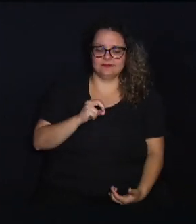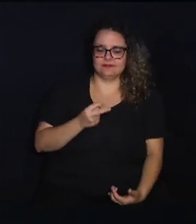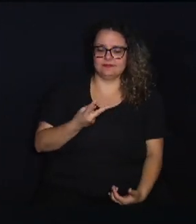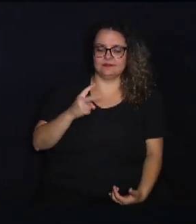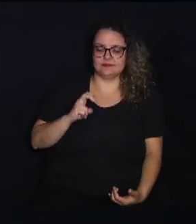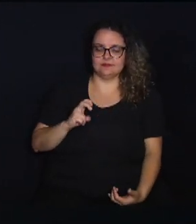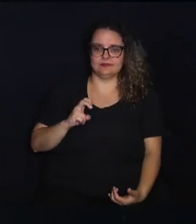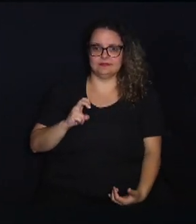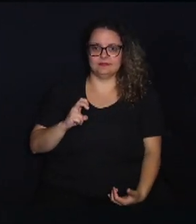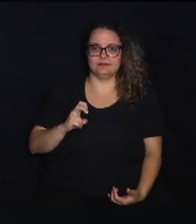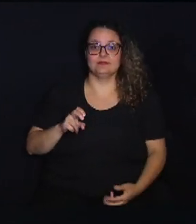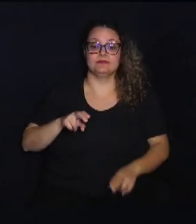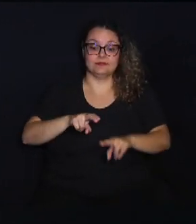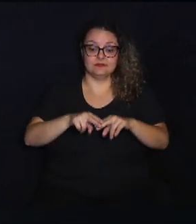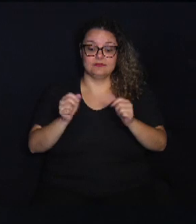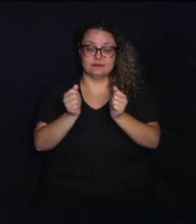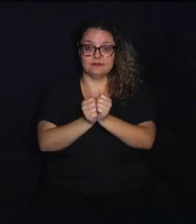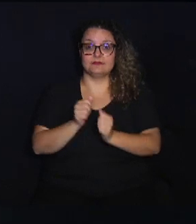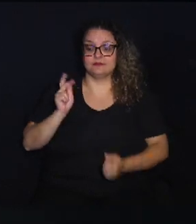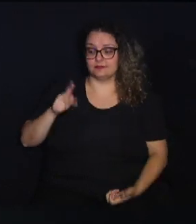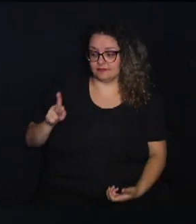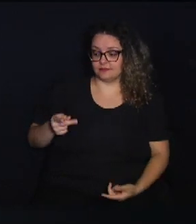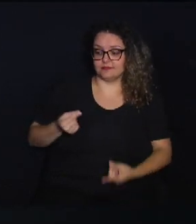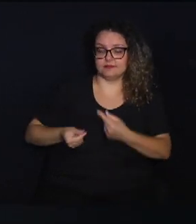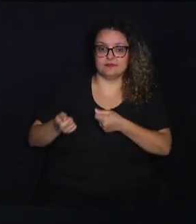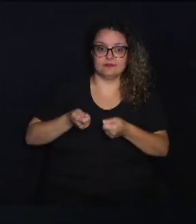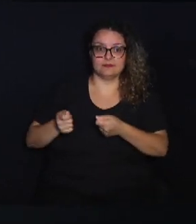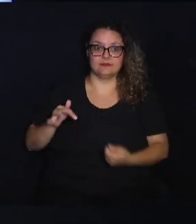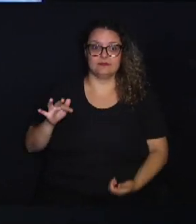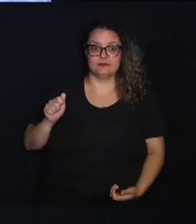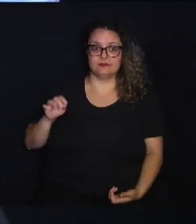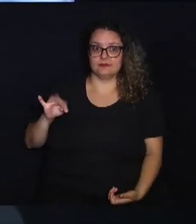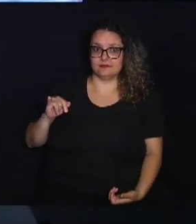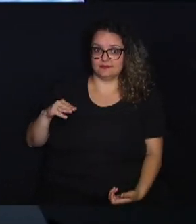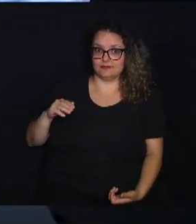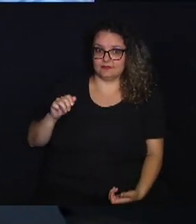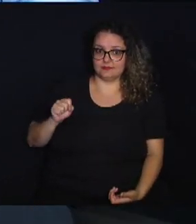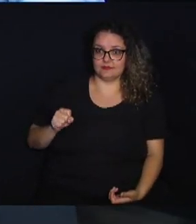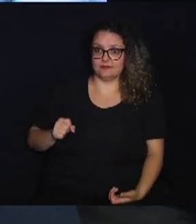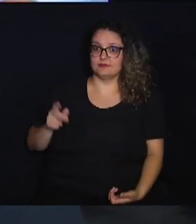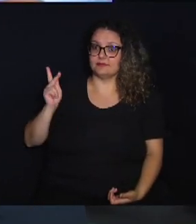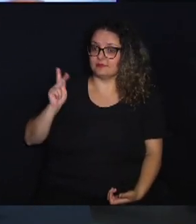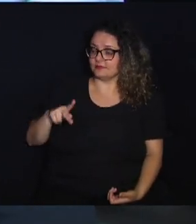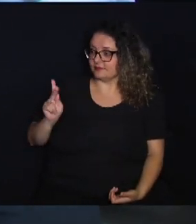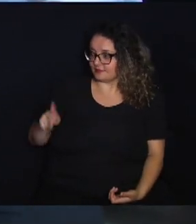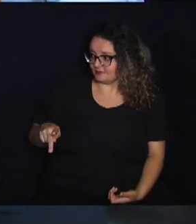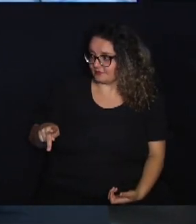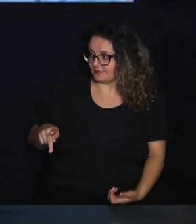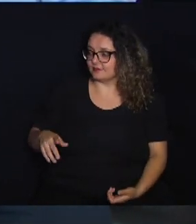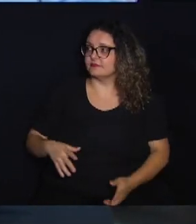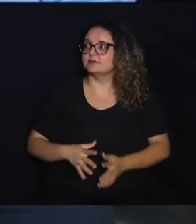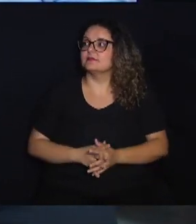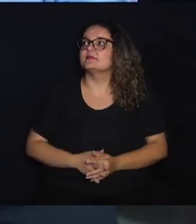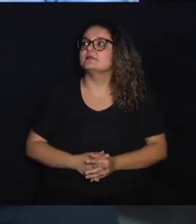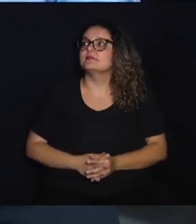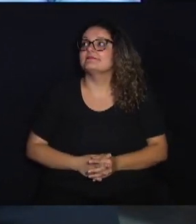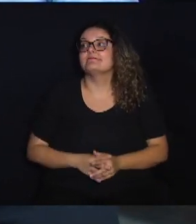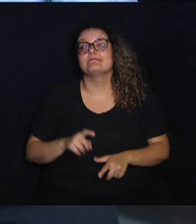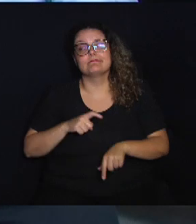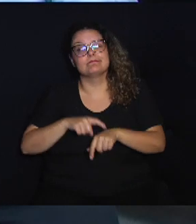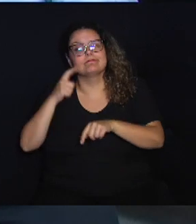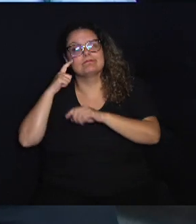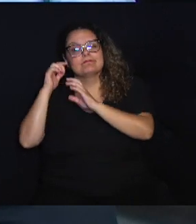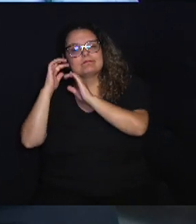2025. Por isso eu estou aqui com a professora de economia Fátima Esproges. Professora, é hora de começar a